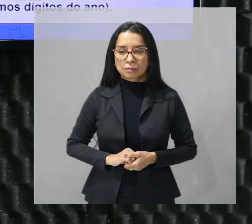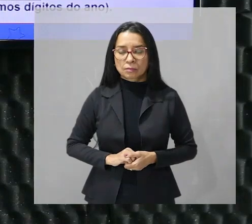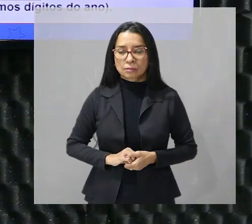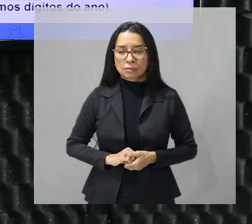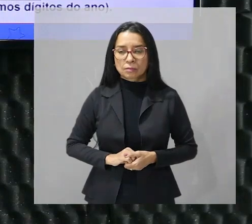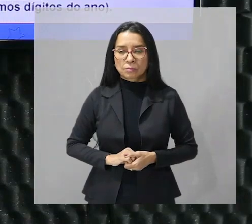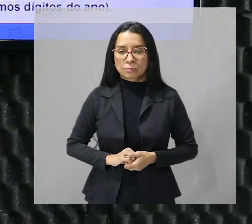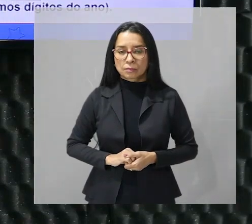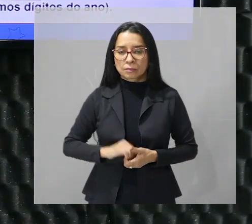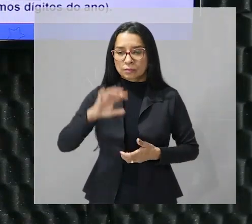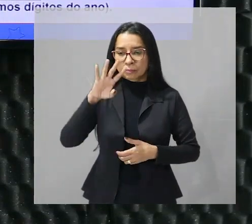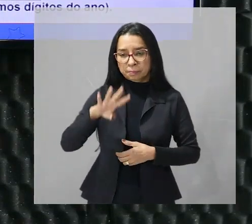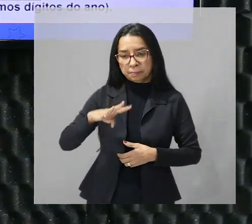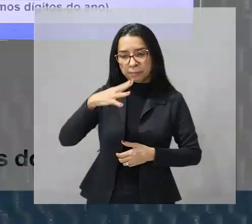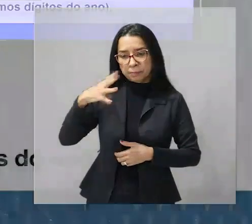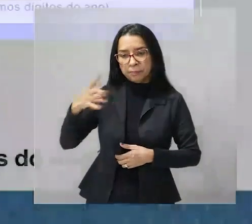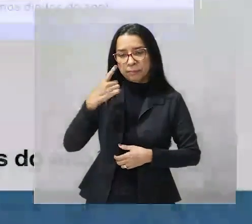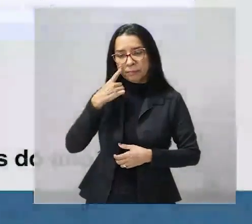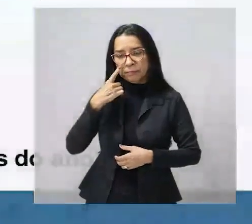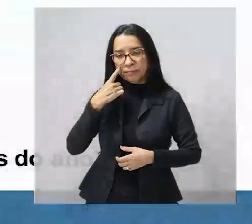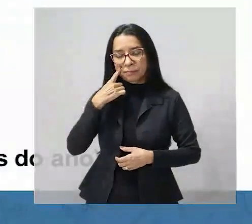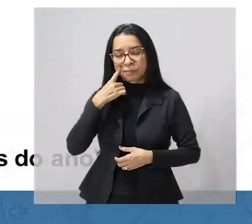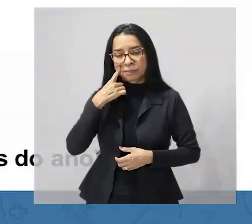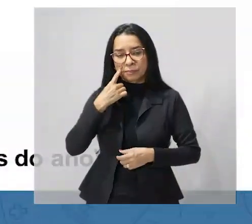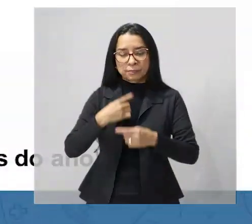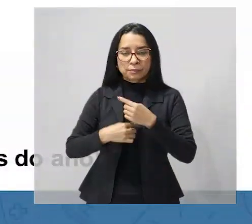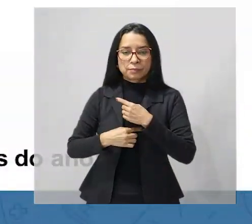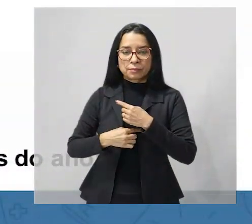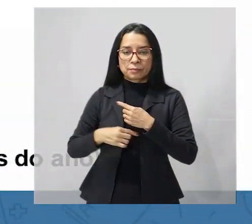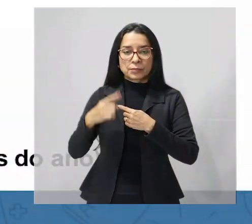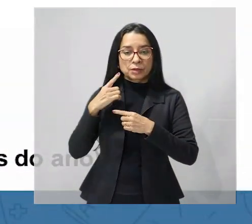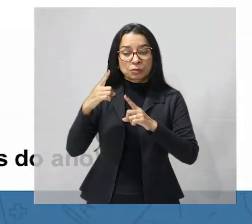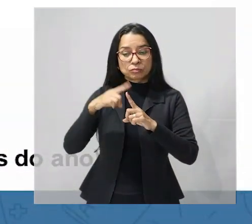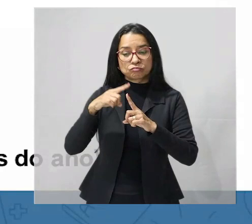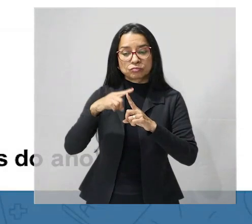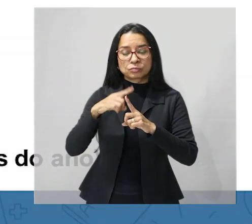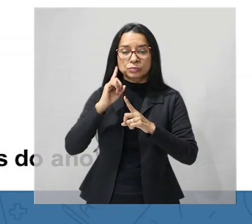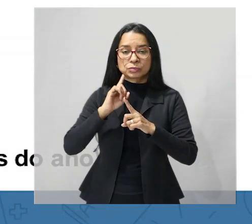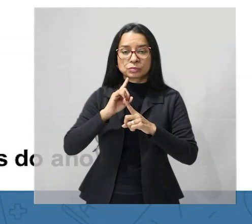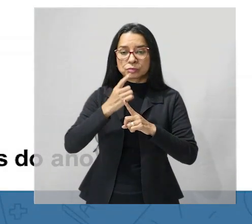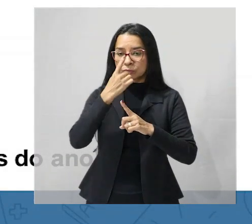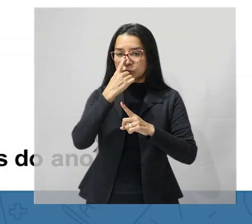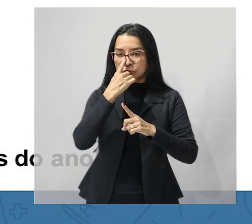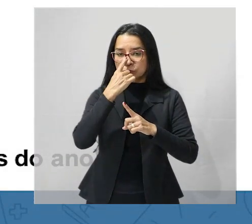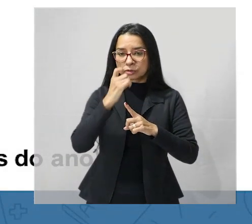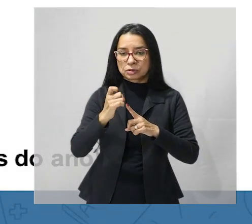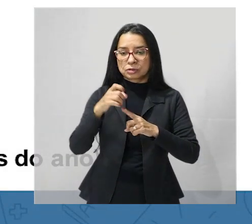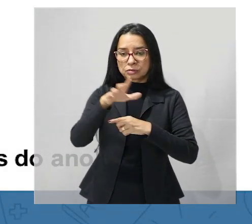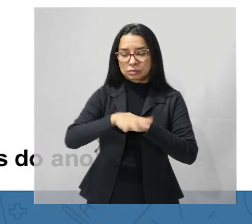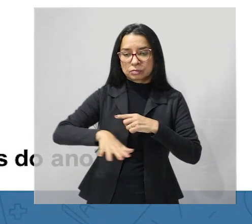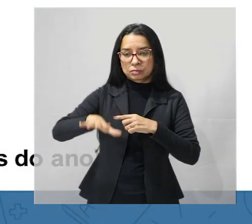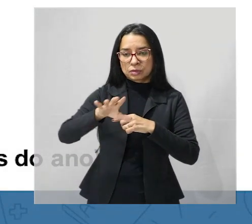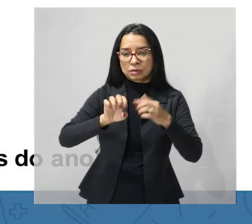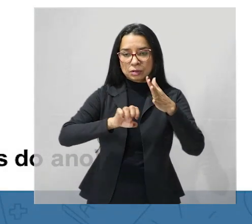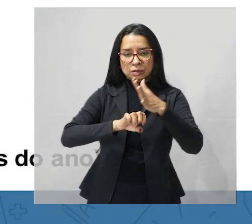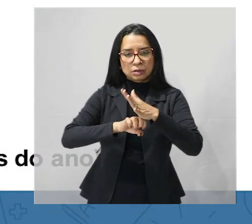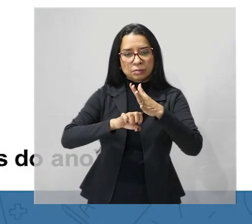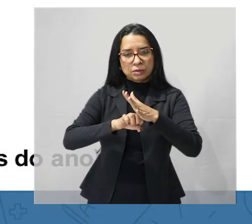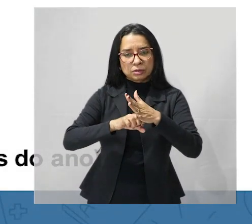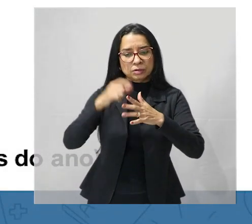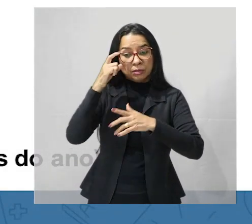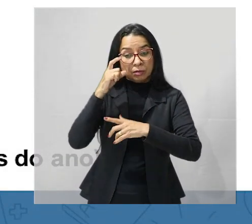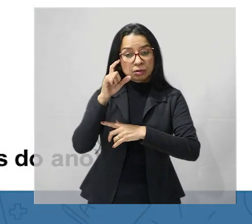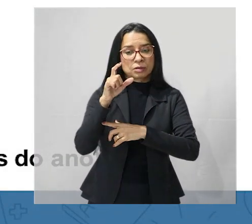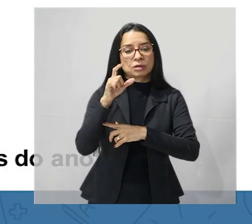conforme tabela baixa. Então, veja, aqui, né, foi analisado um tipo de lixo nessa área que essa empresa tem interesse em